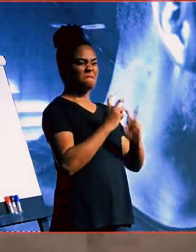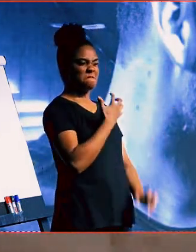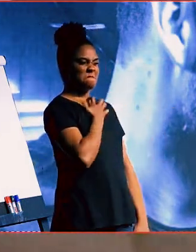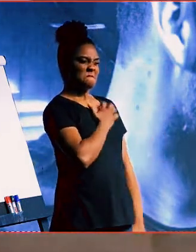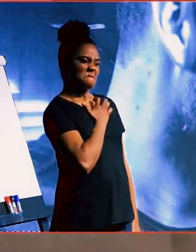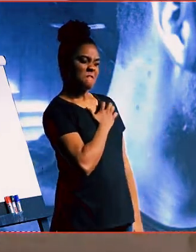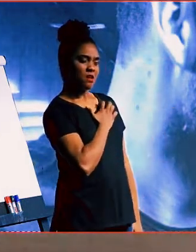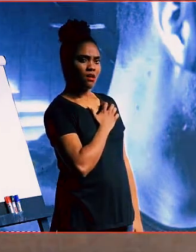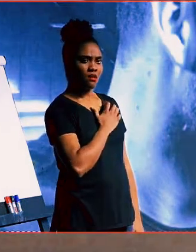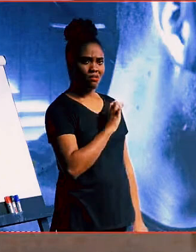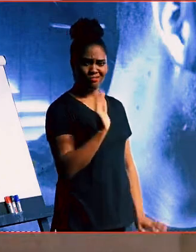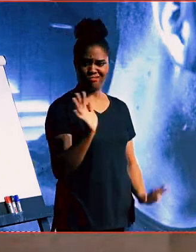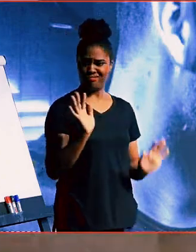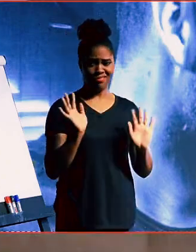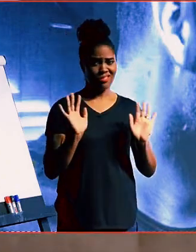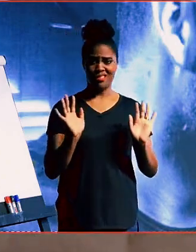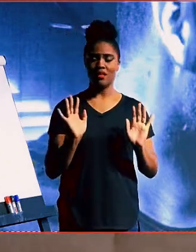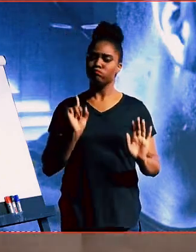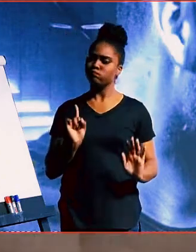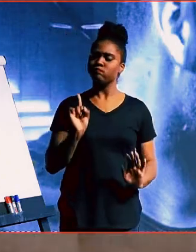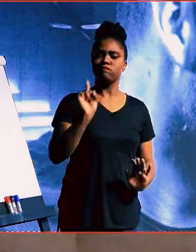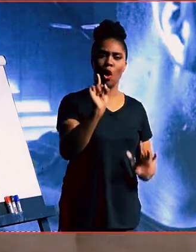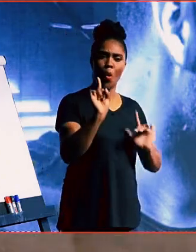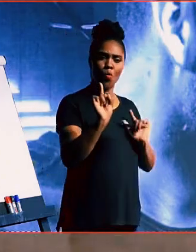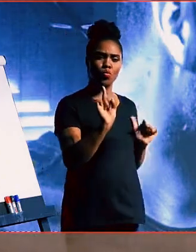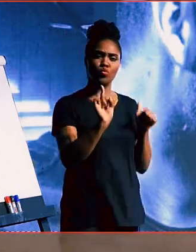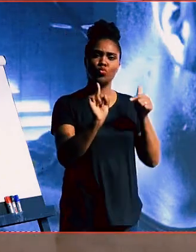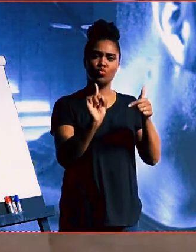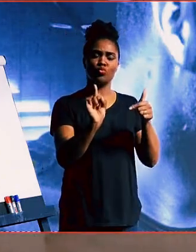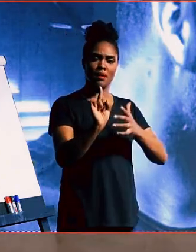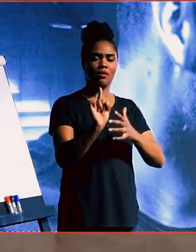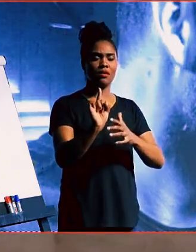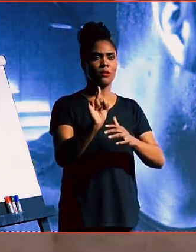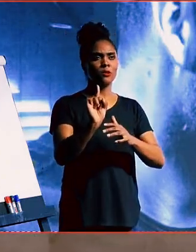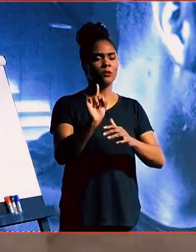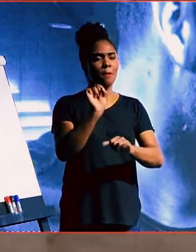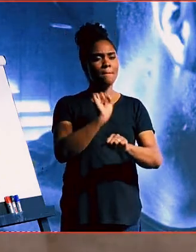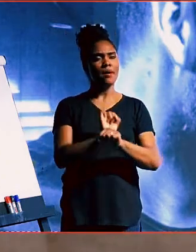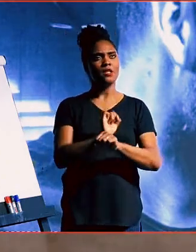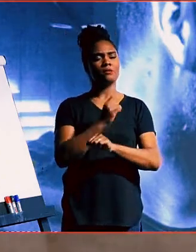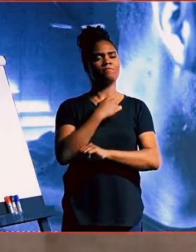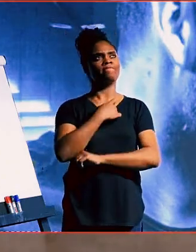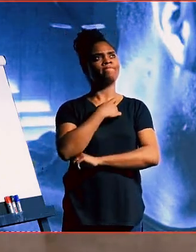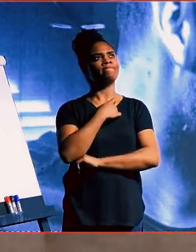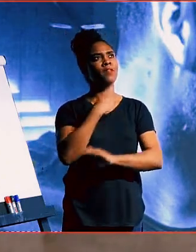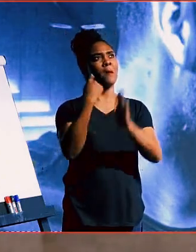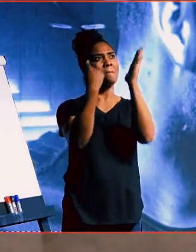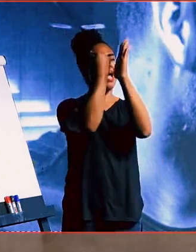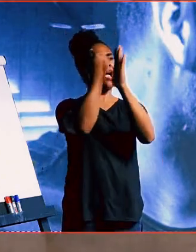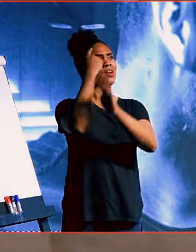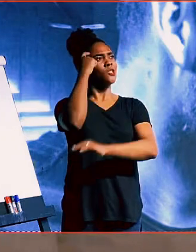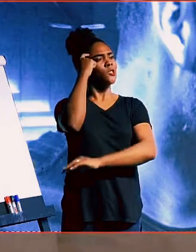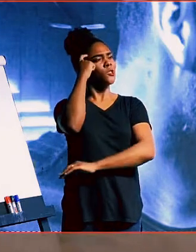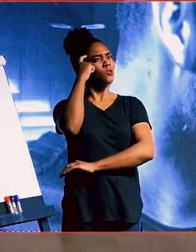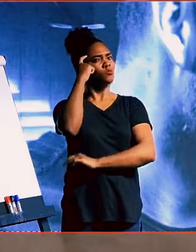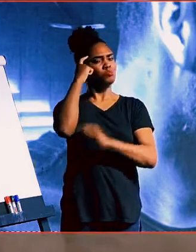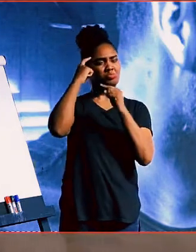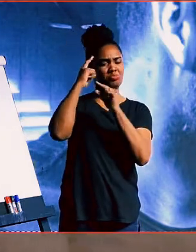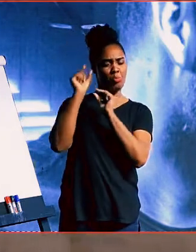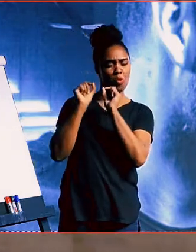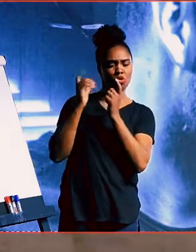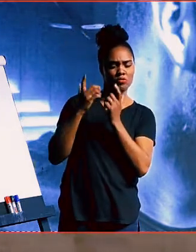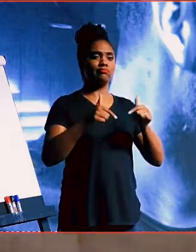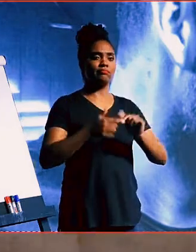O Confronto não é colocar o pé na porta confronto é quando você para e pergunta lá dentro vamos brigar por isso aqui que a gente